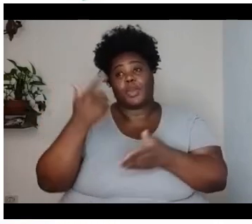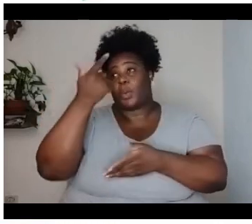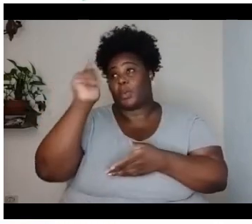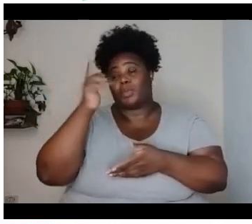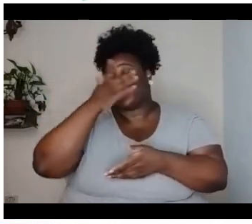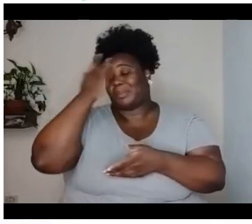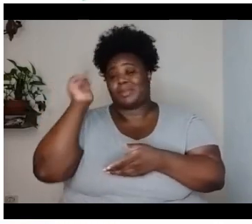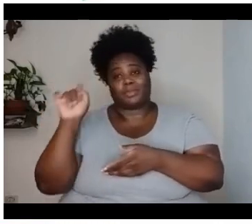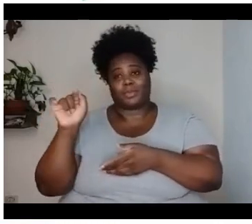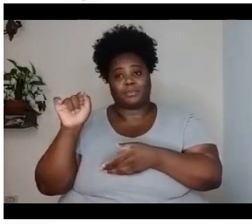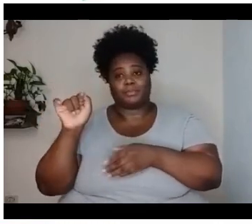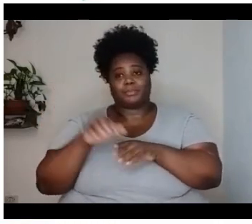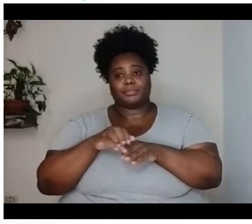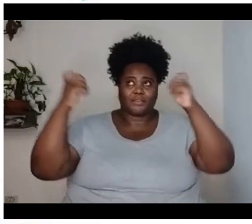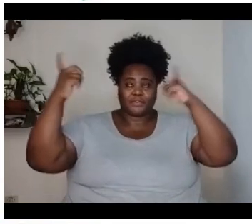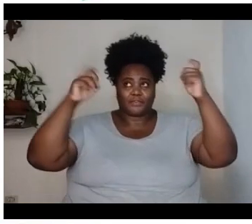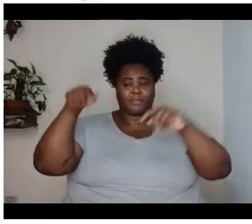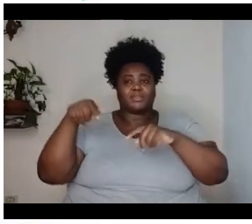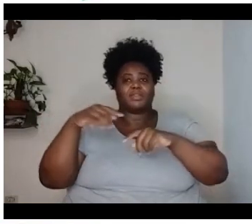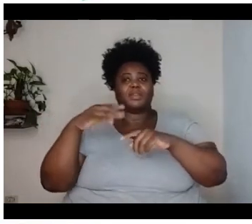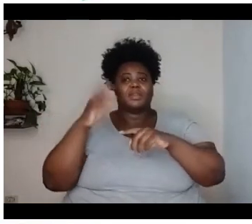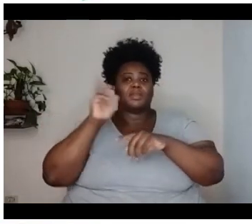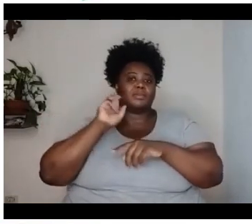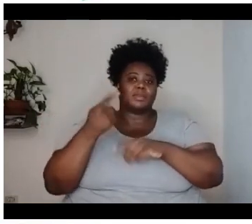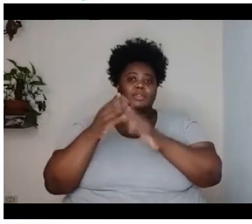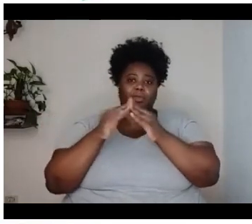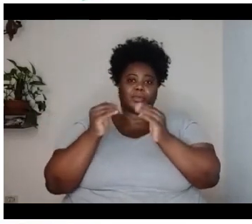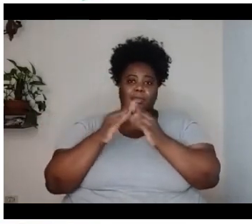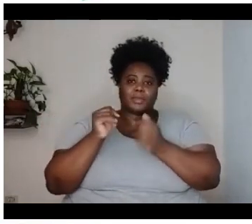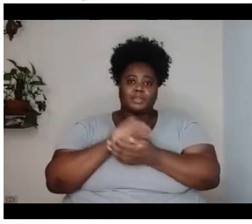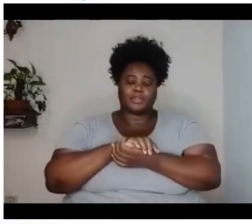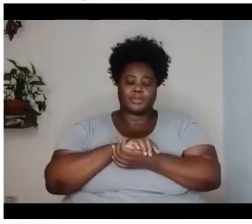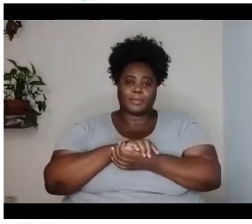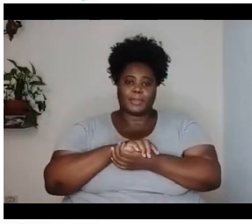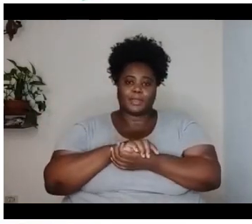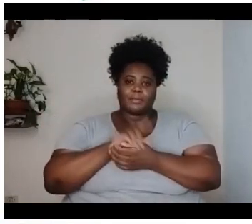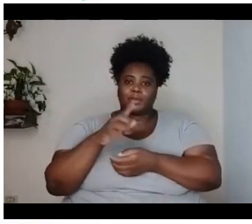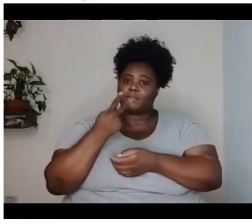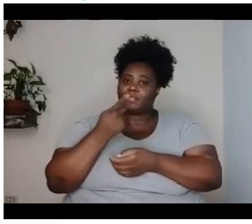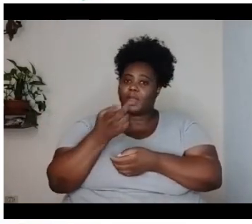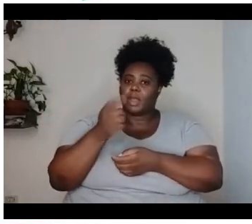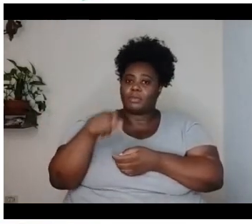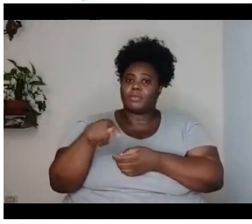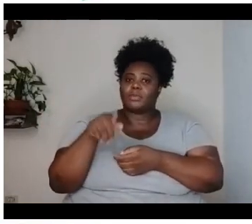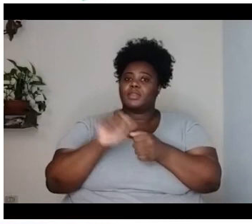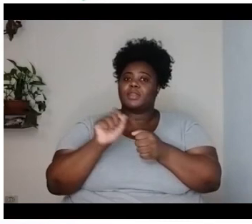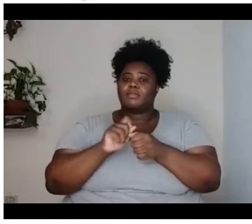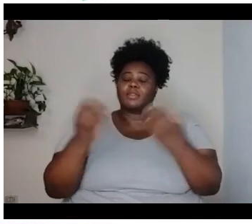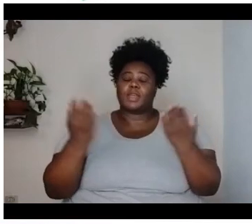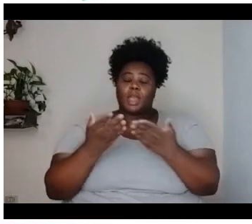catadores, já era do turno da manhã. Bom, queria te pedir para comentar um pouquinho o que você anda fazendo por